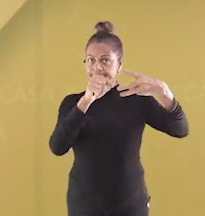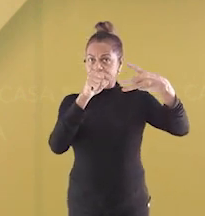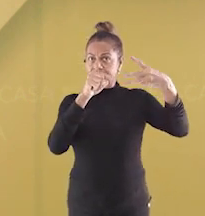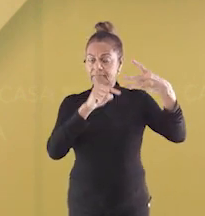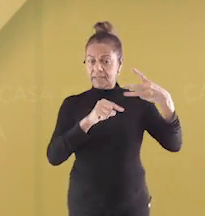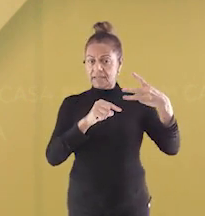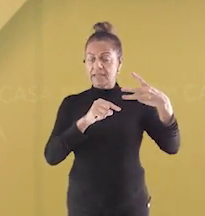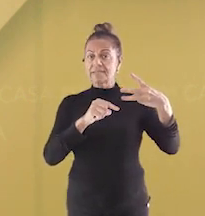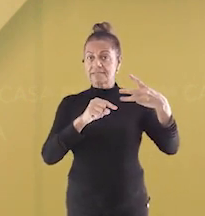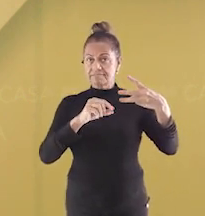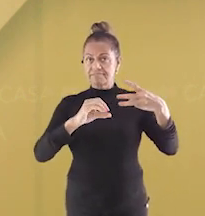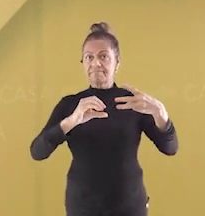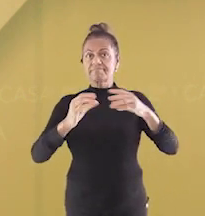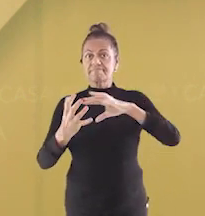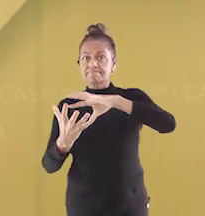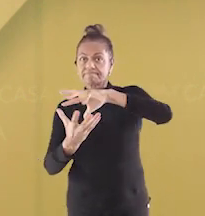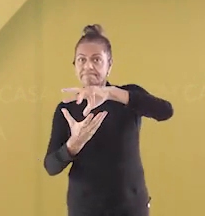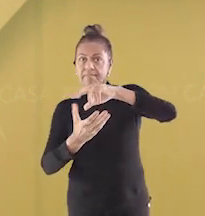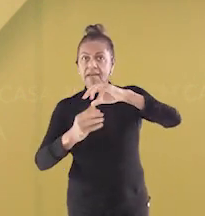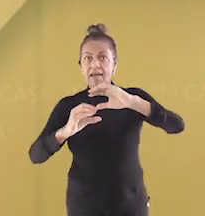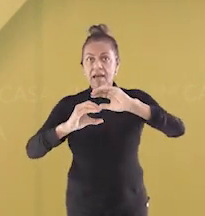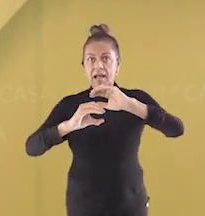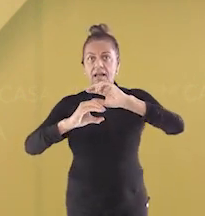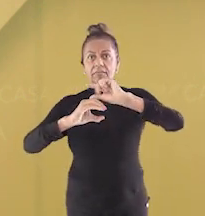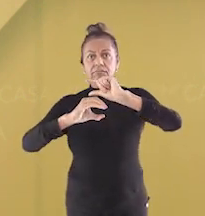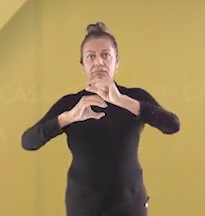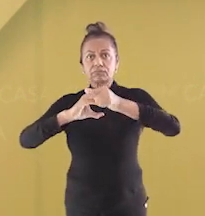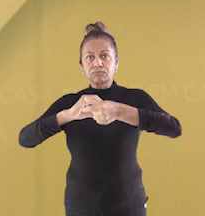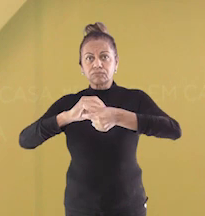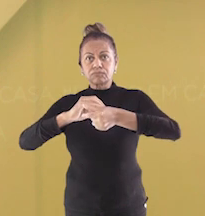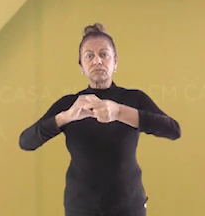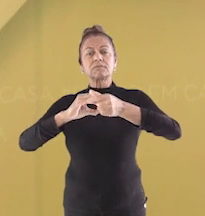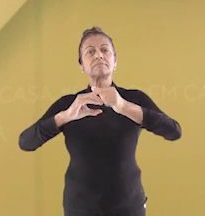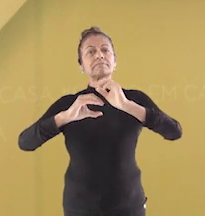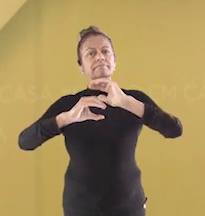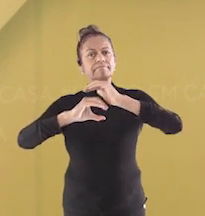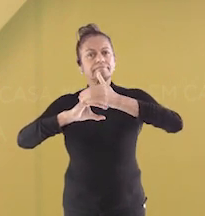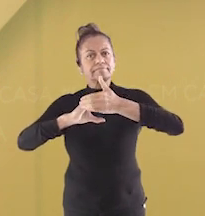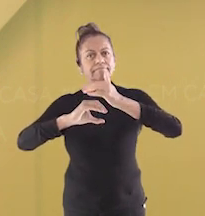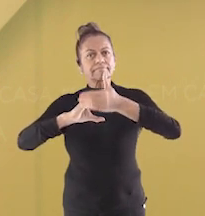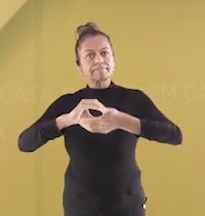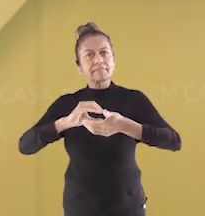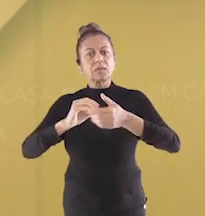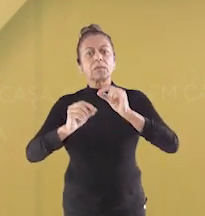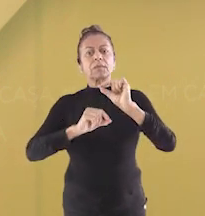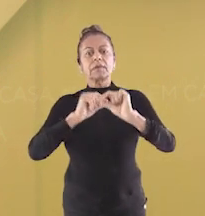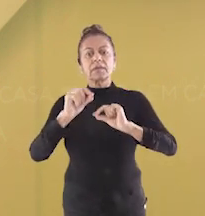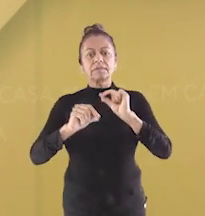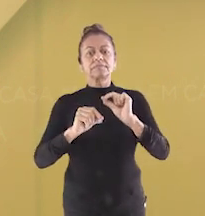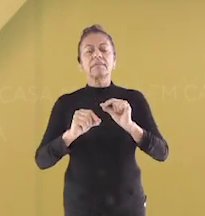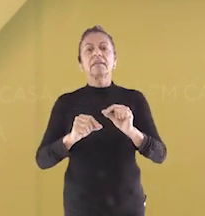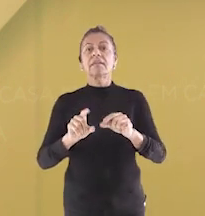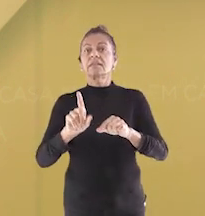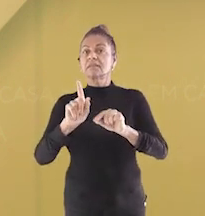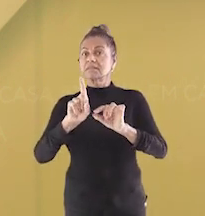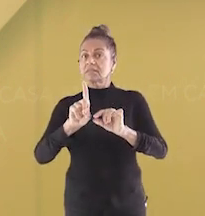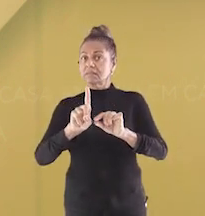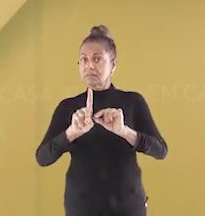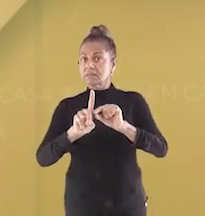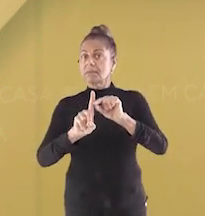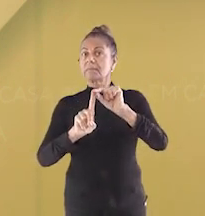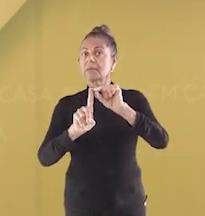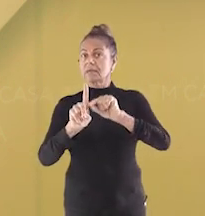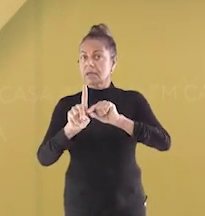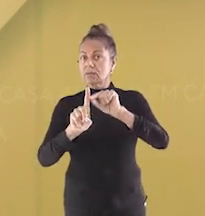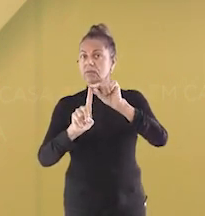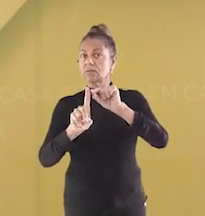camadas distintas entre si, de acordo com a composição química e temperatura, além do